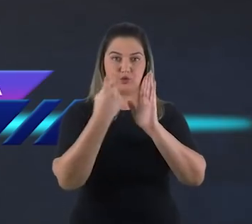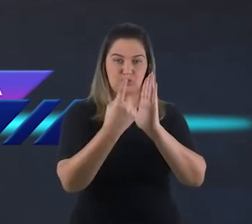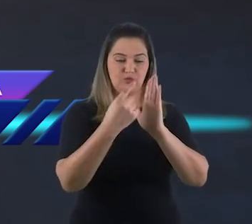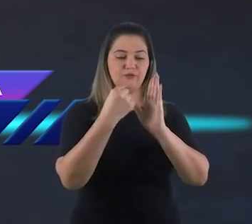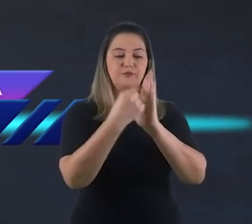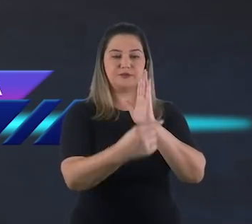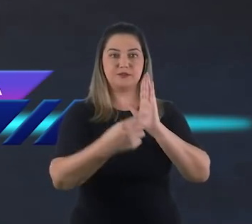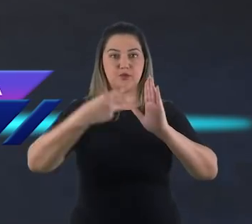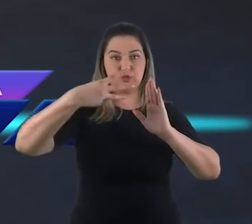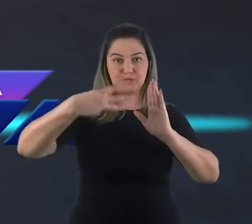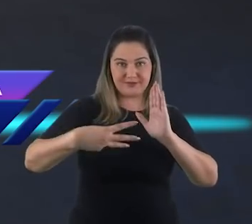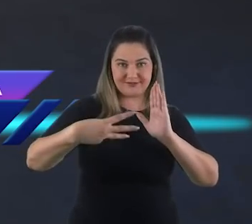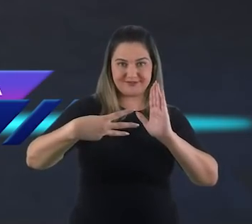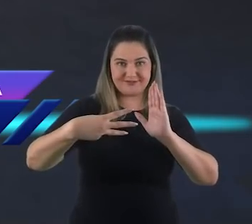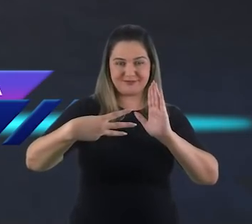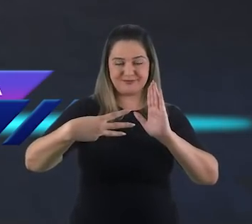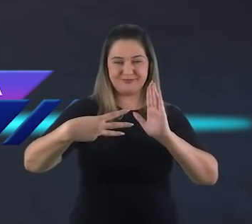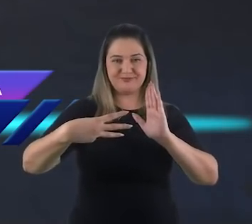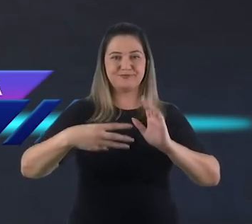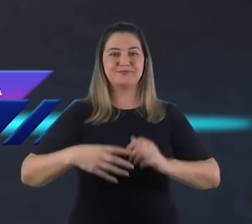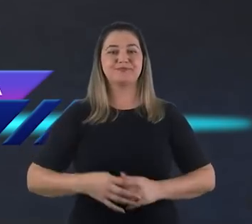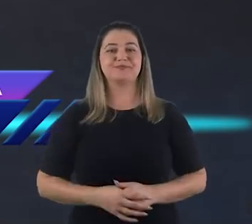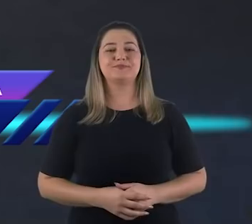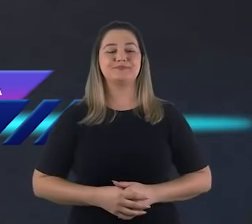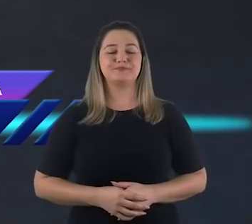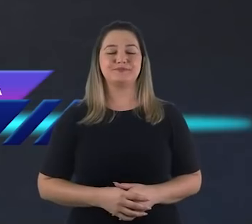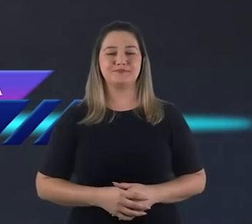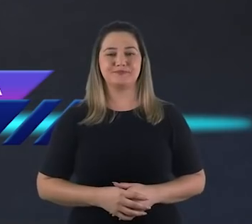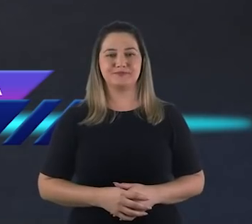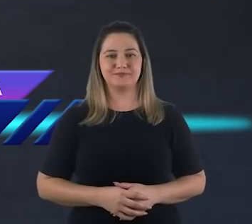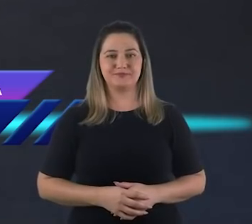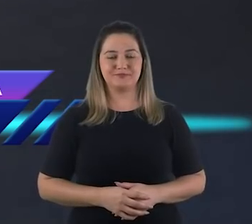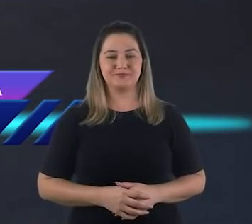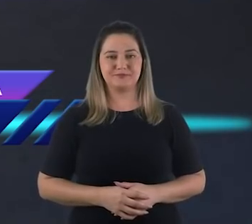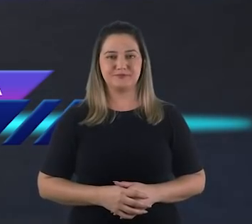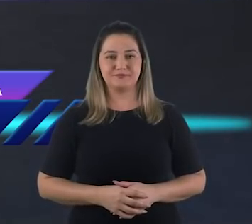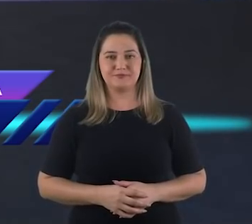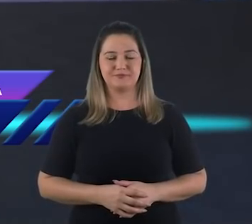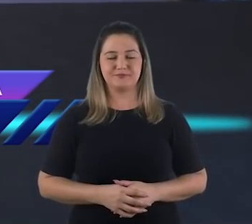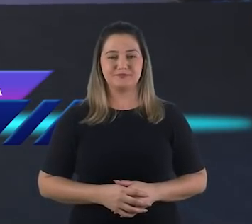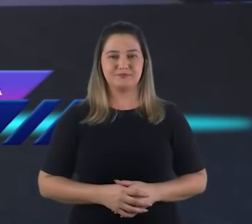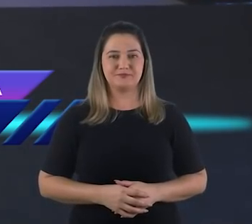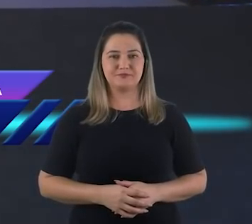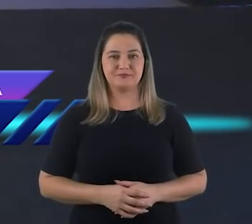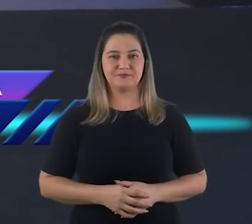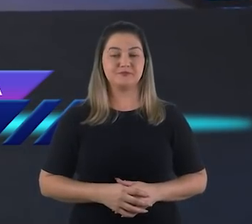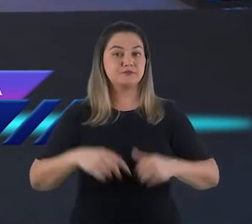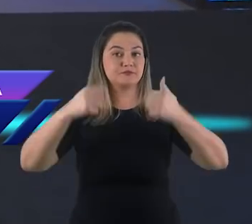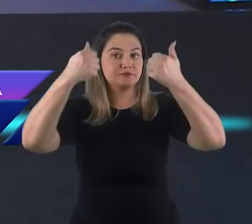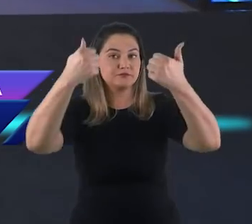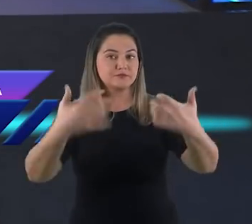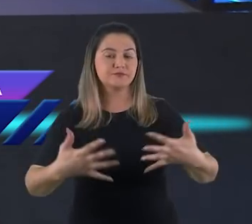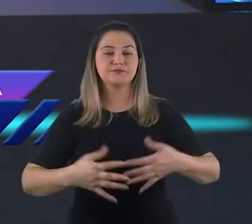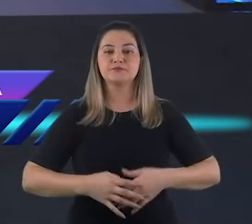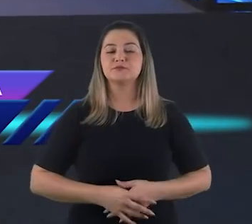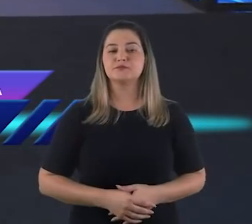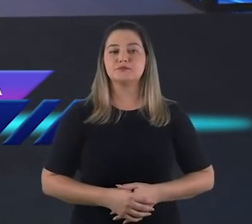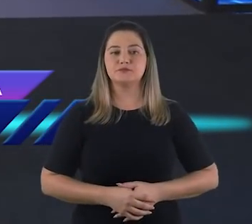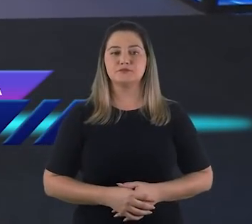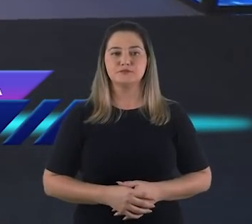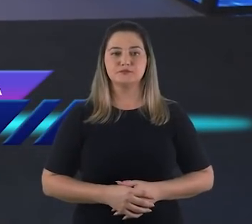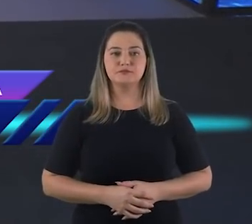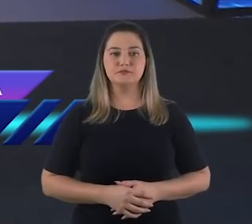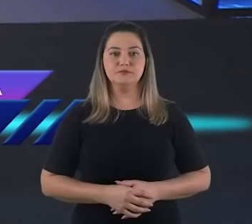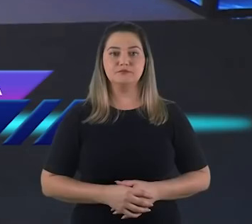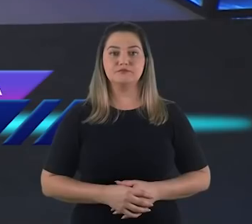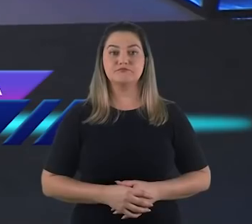capítulo do Apocalipse. Agora vamos para o primeiro capítulo do Apocalipse. Apocalipse 1:3 diz assim: